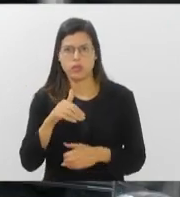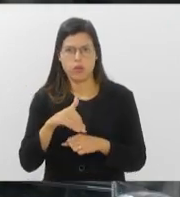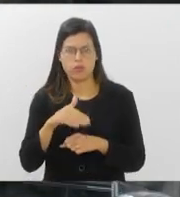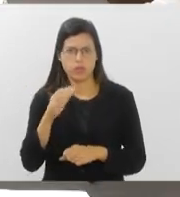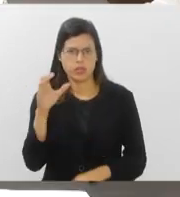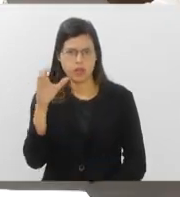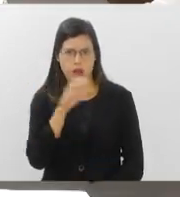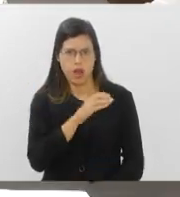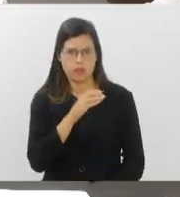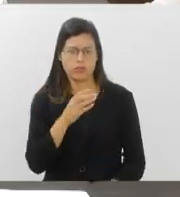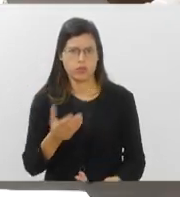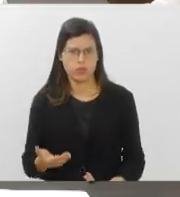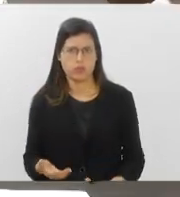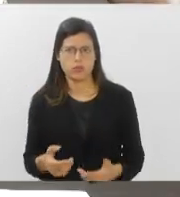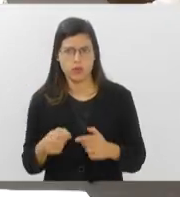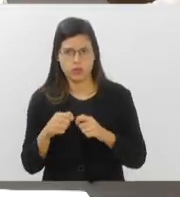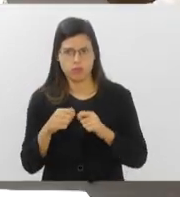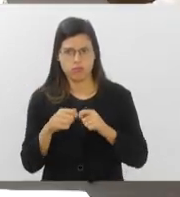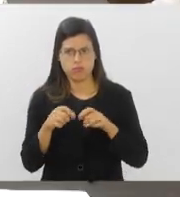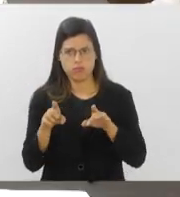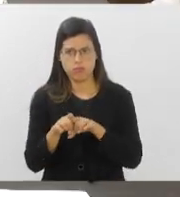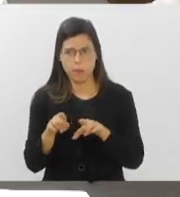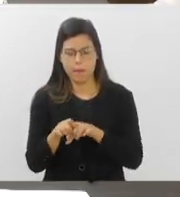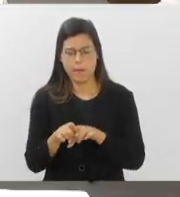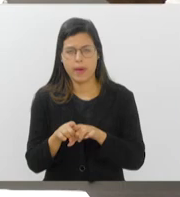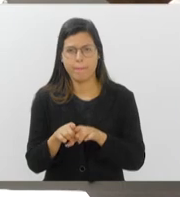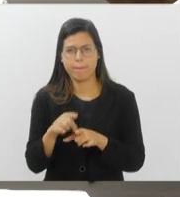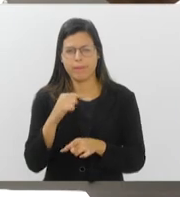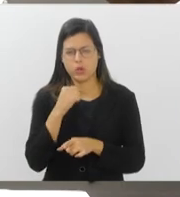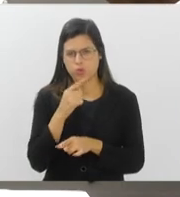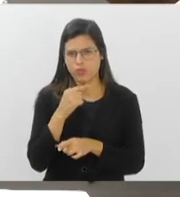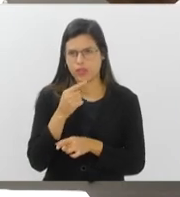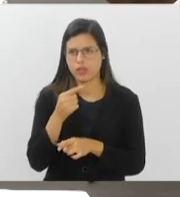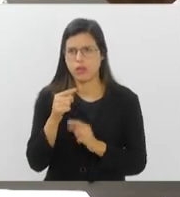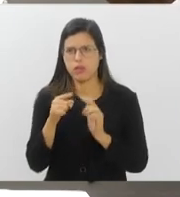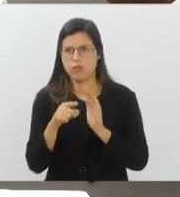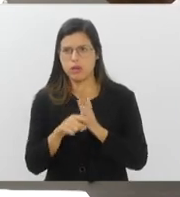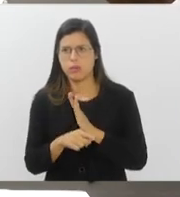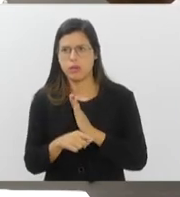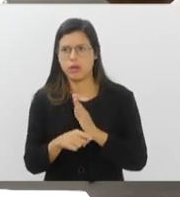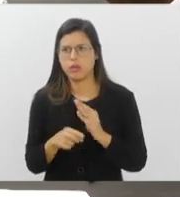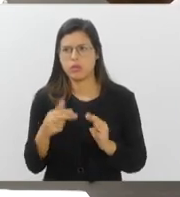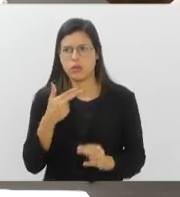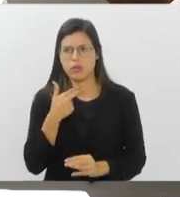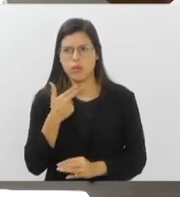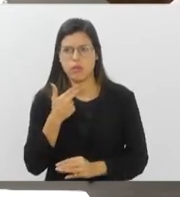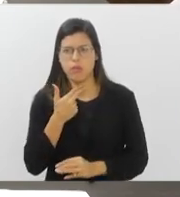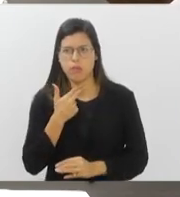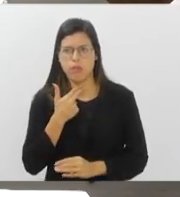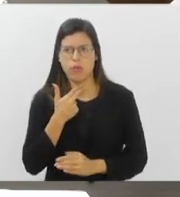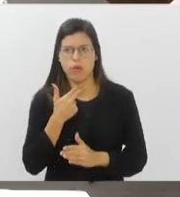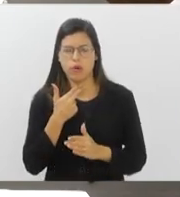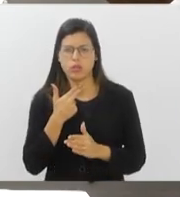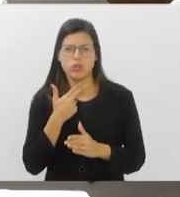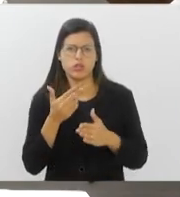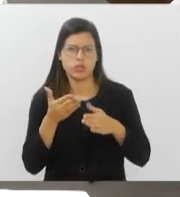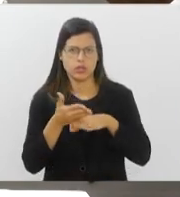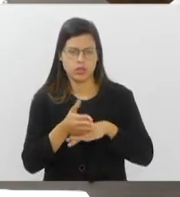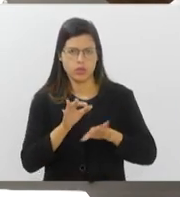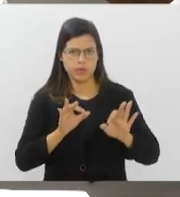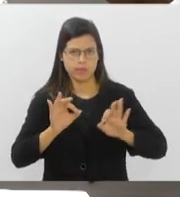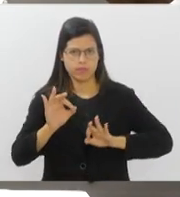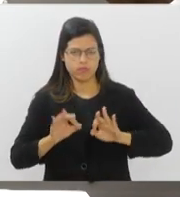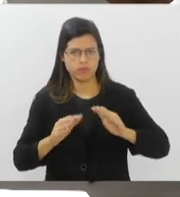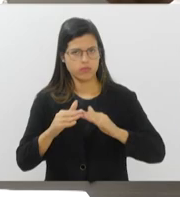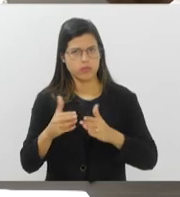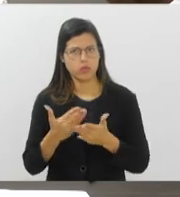faço também uma inquietação, que na verdade é uma dúvida. Na realidade, óbvio que a gente não pode interferir na organização das escolas